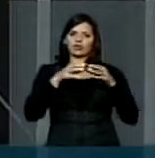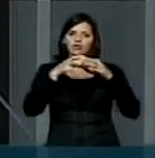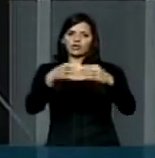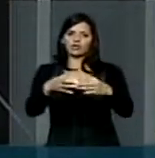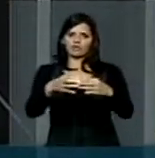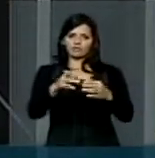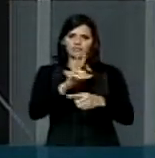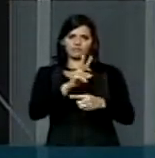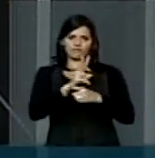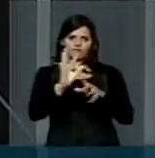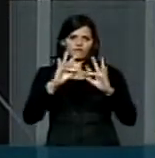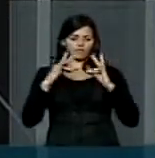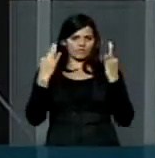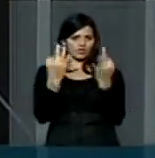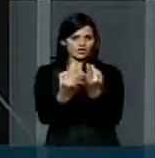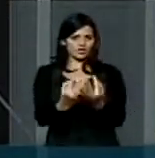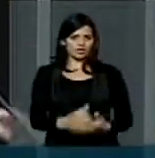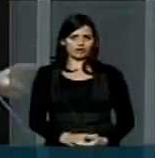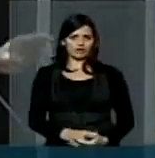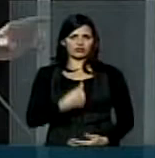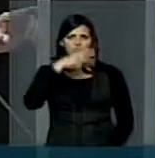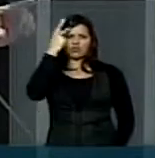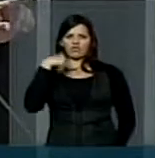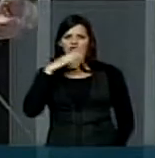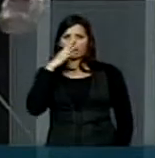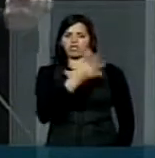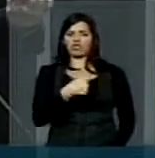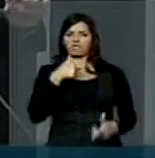da família, mas